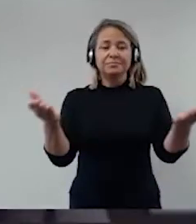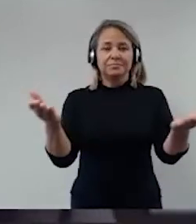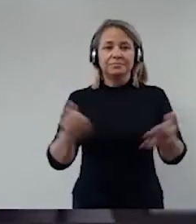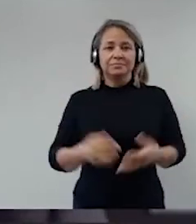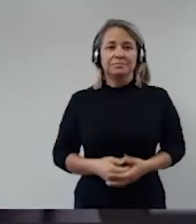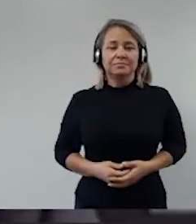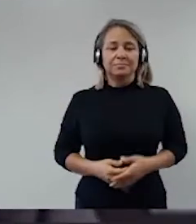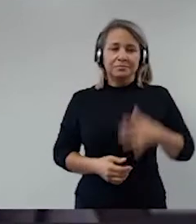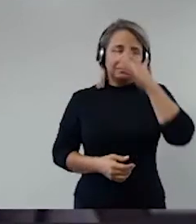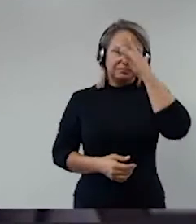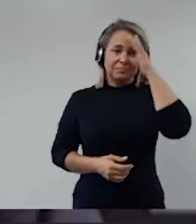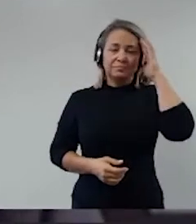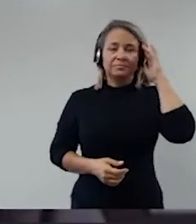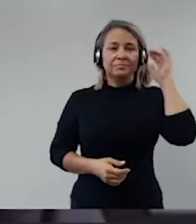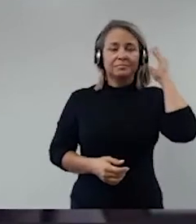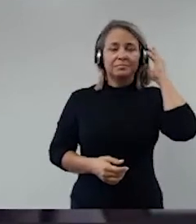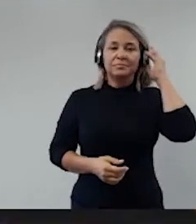todas.